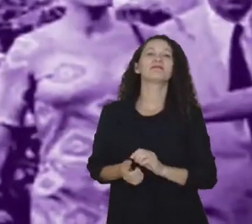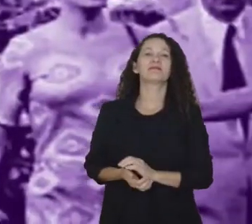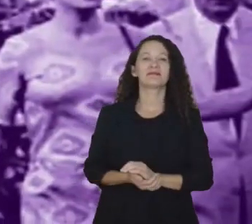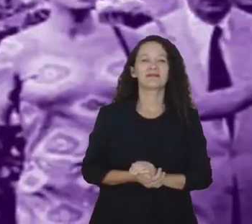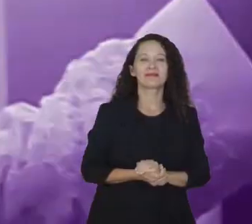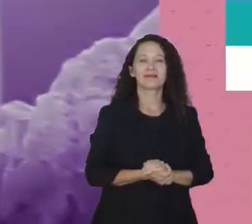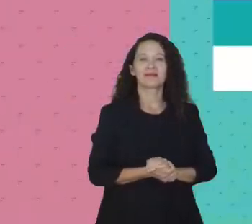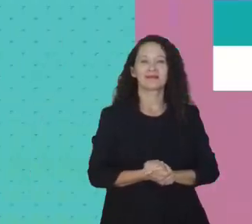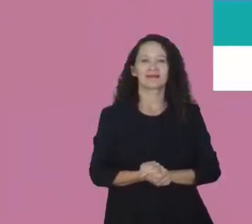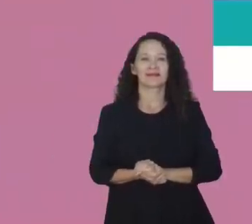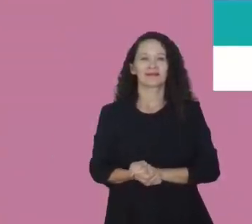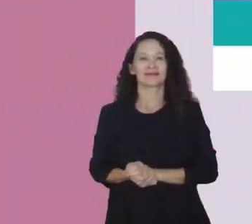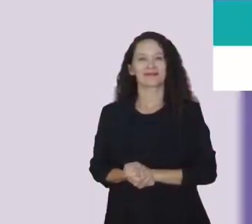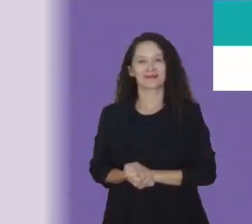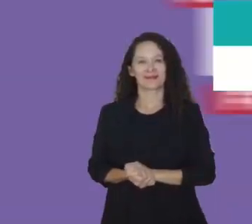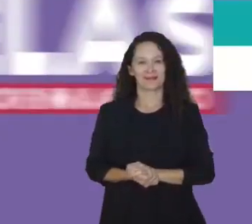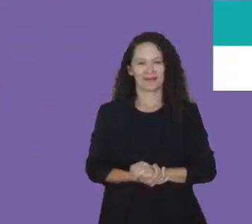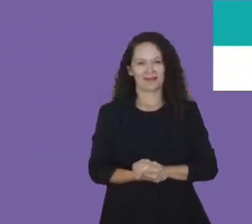de poder.